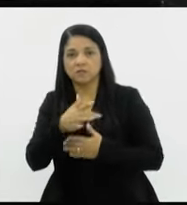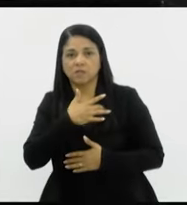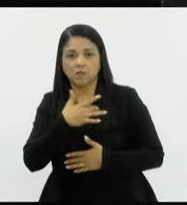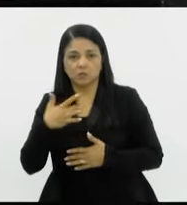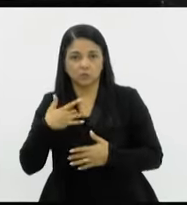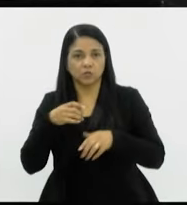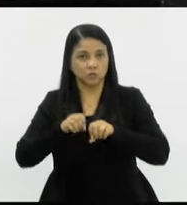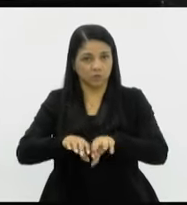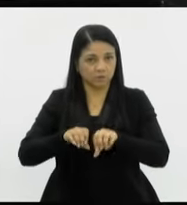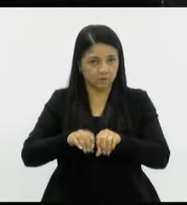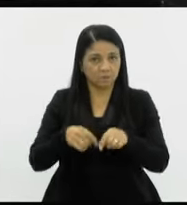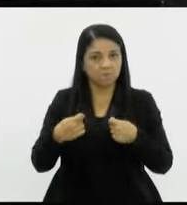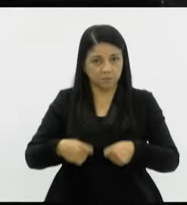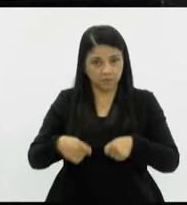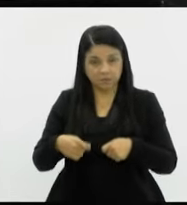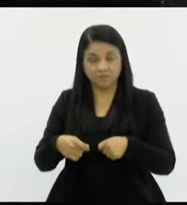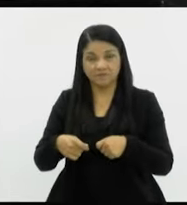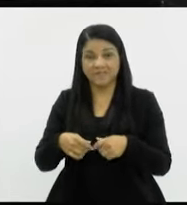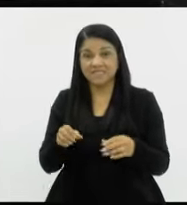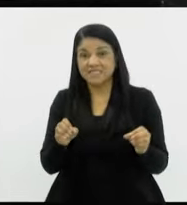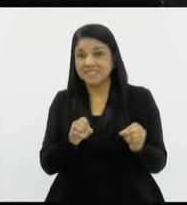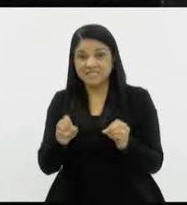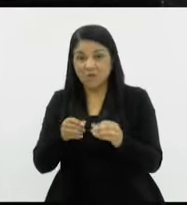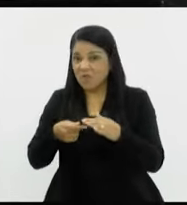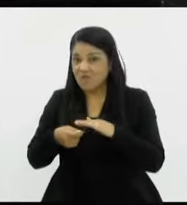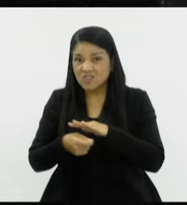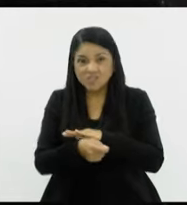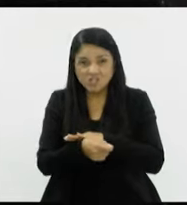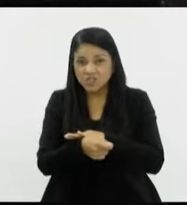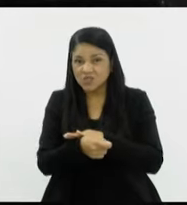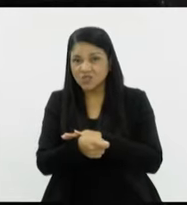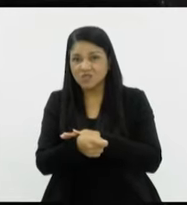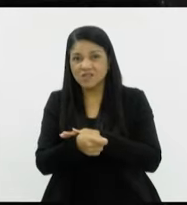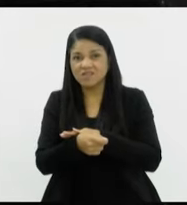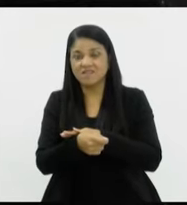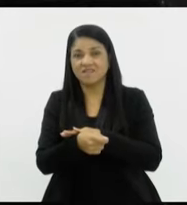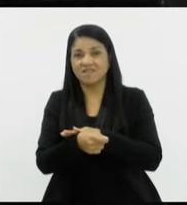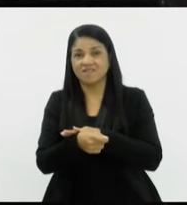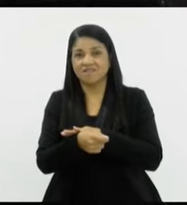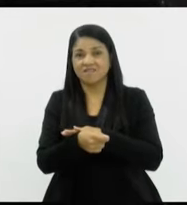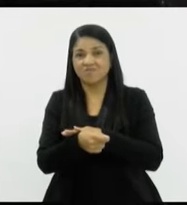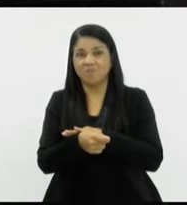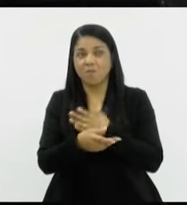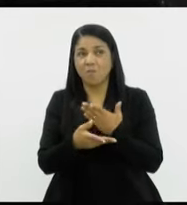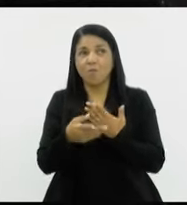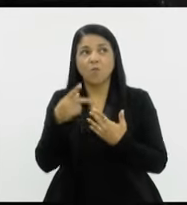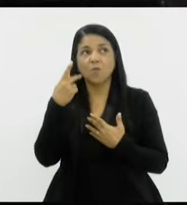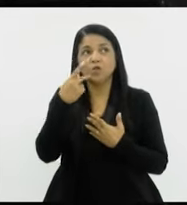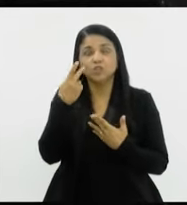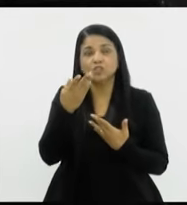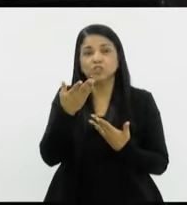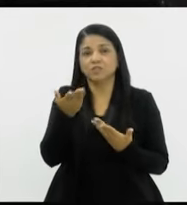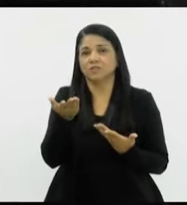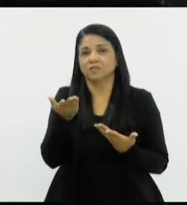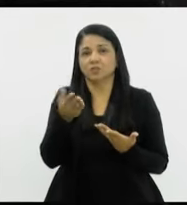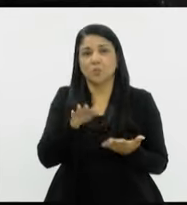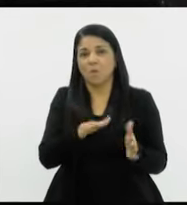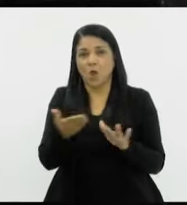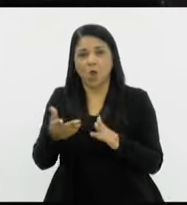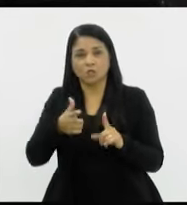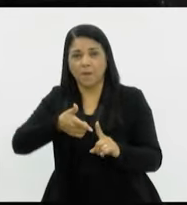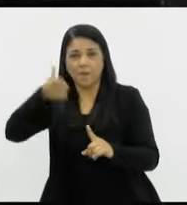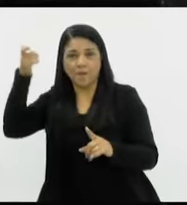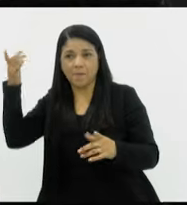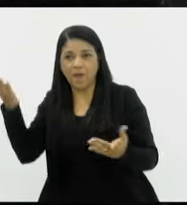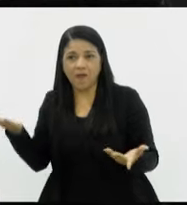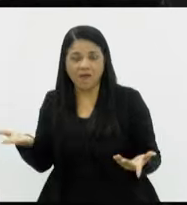tudo, não investir numa política de morte. É escandaloso que nessa peça, nesse orçamento desse